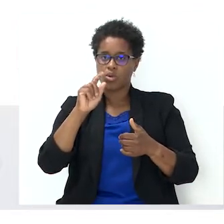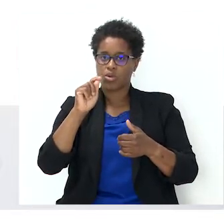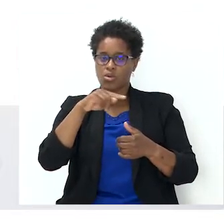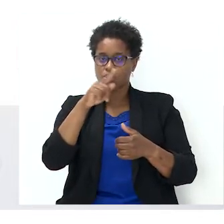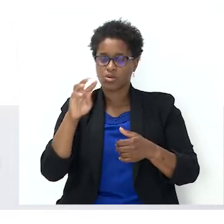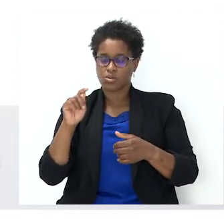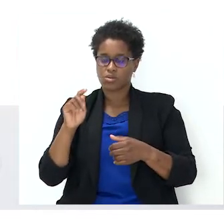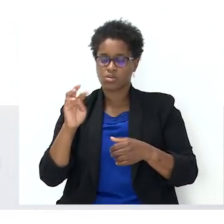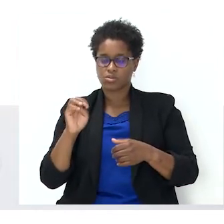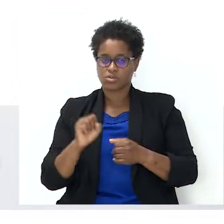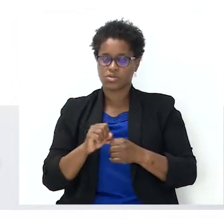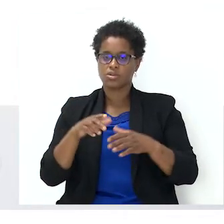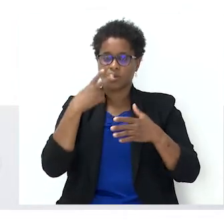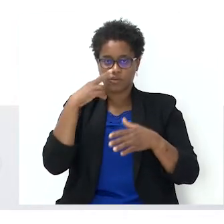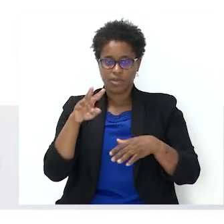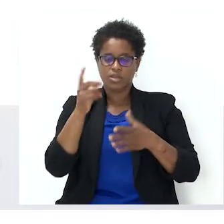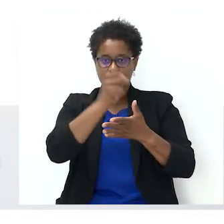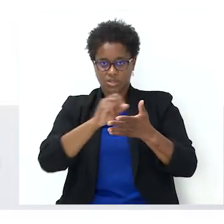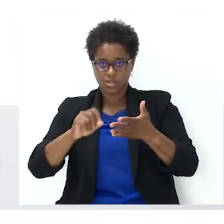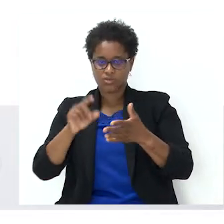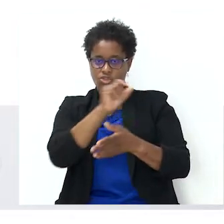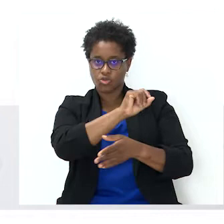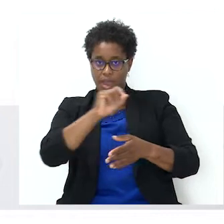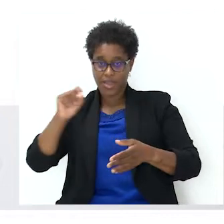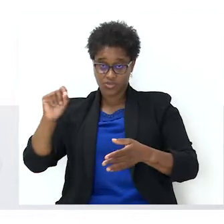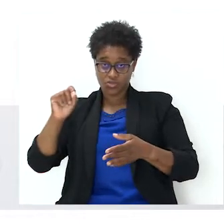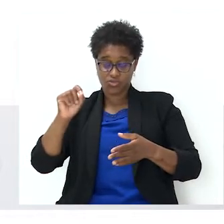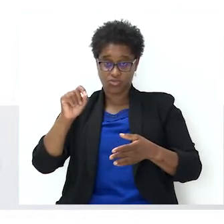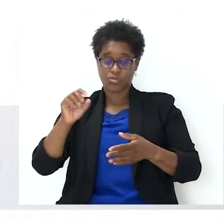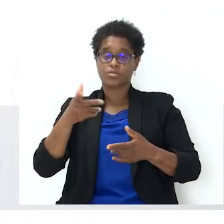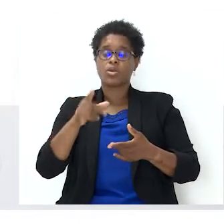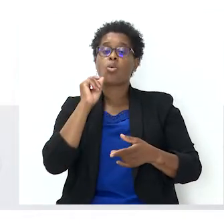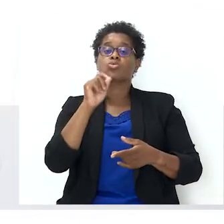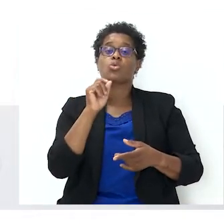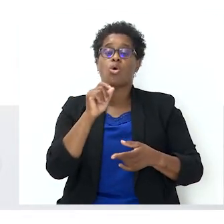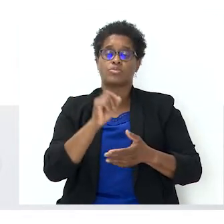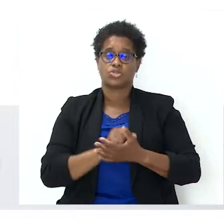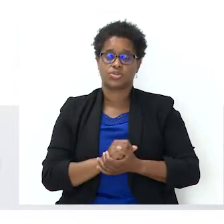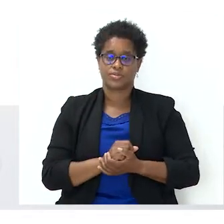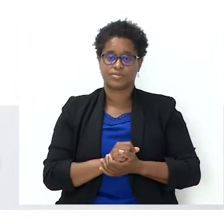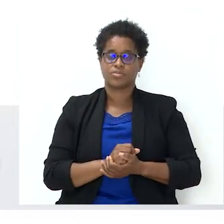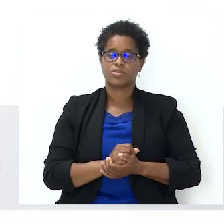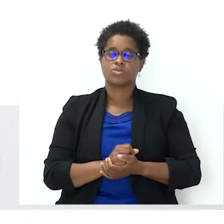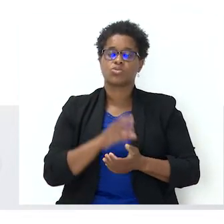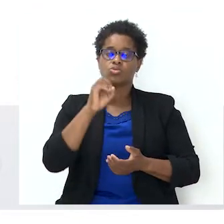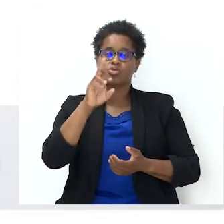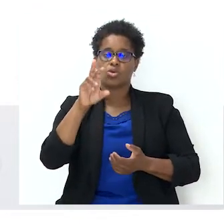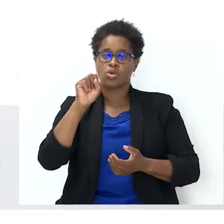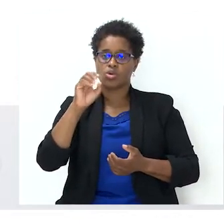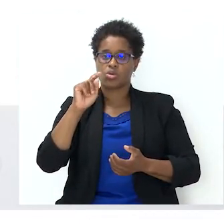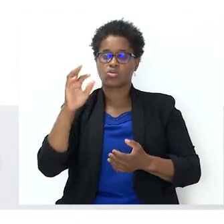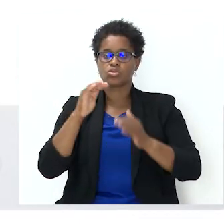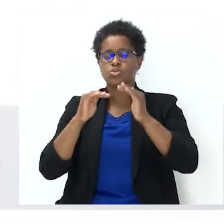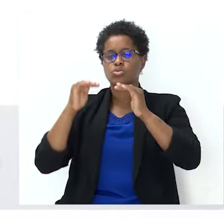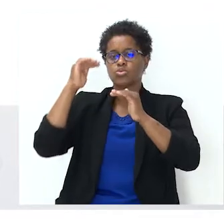ver. Temos, completem os espaços com os nomes dos órgãos de